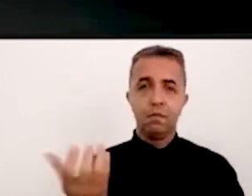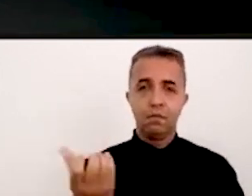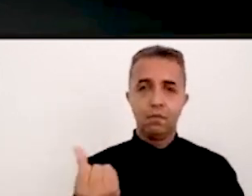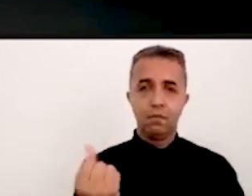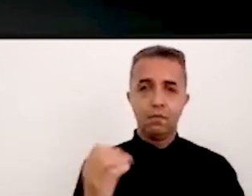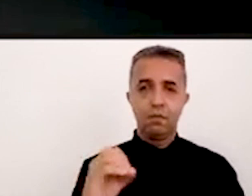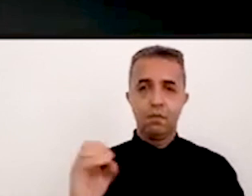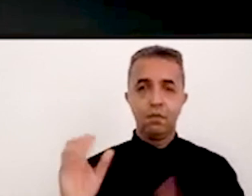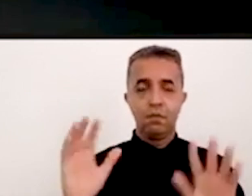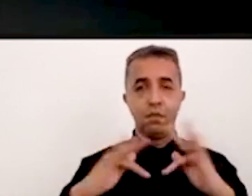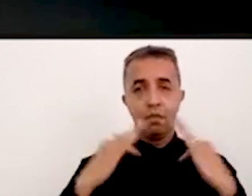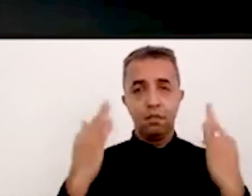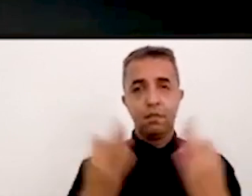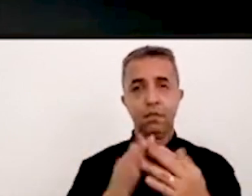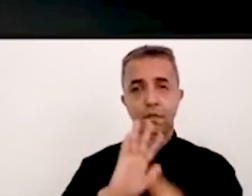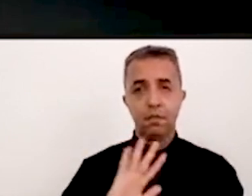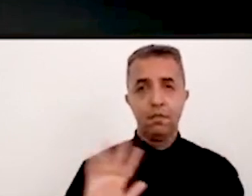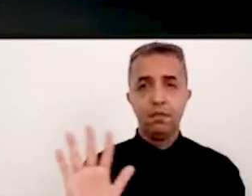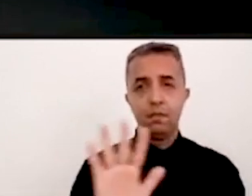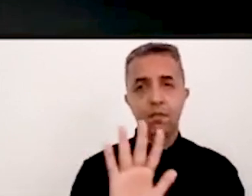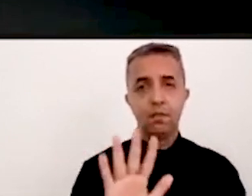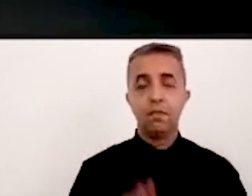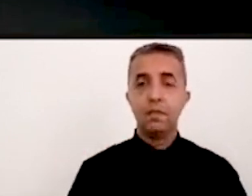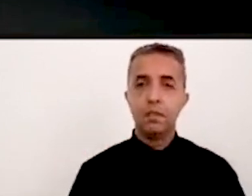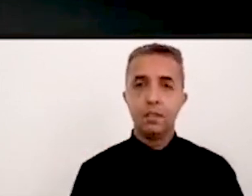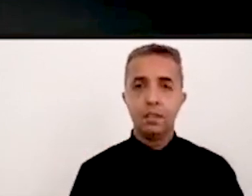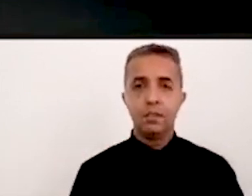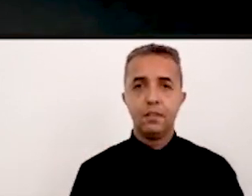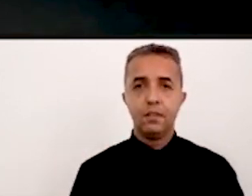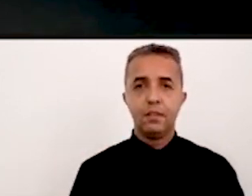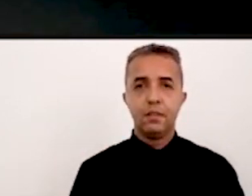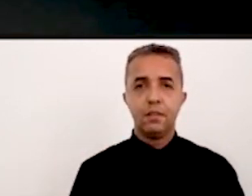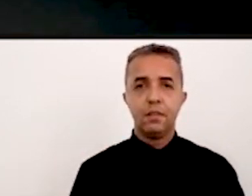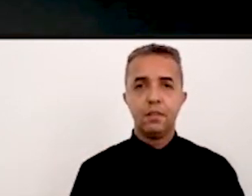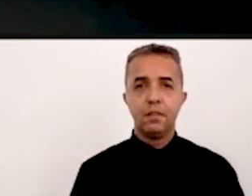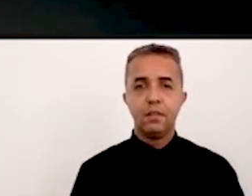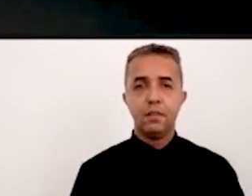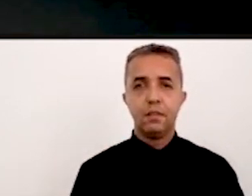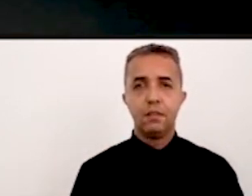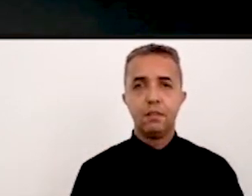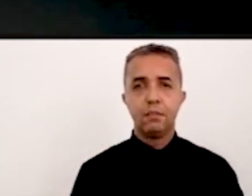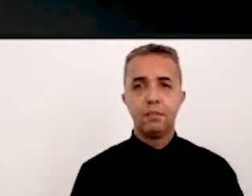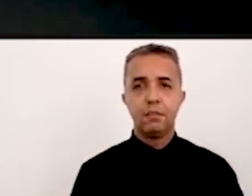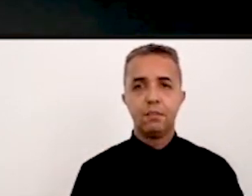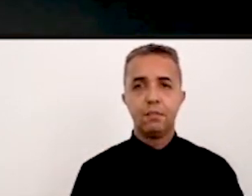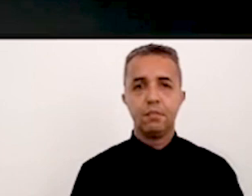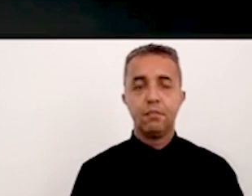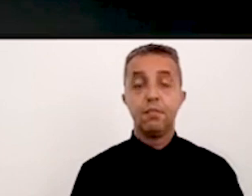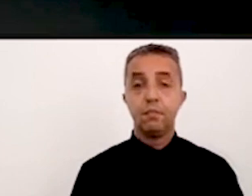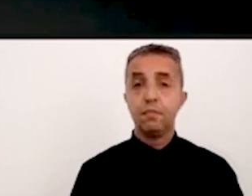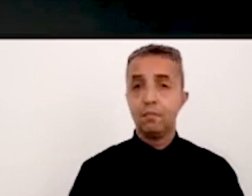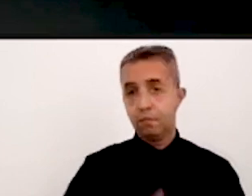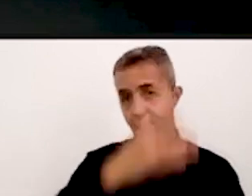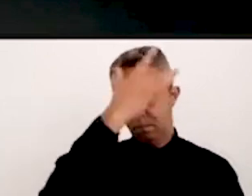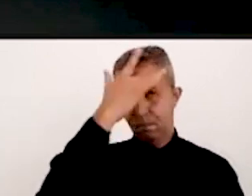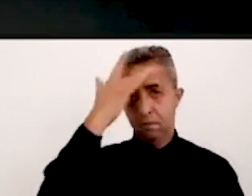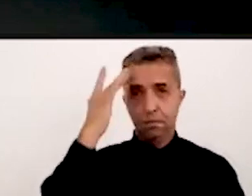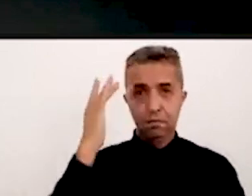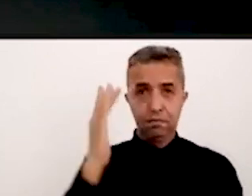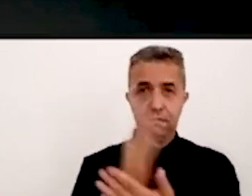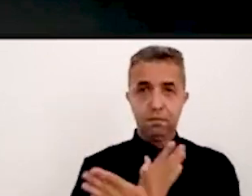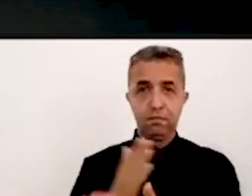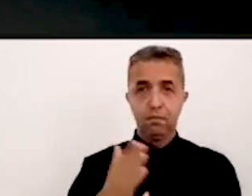né? Eu perdi familiares já por essa doença, né? Já sei como que ela é